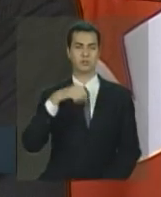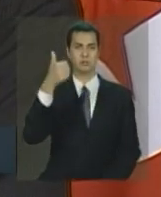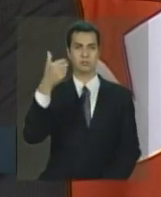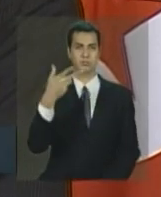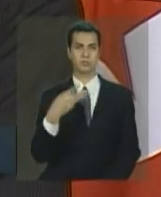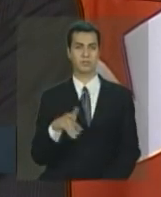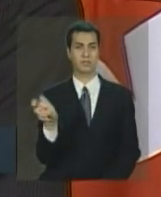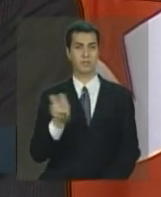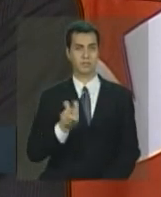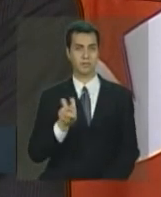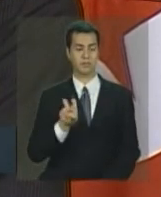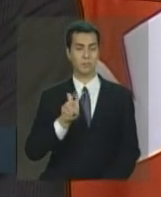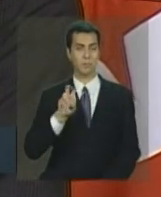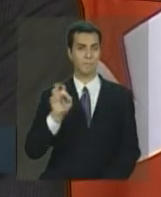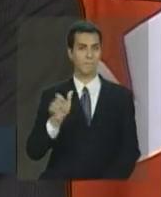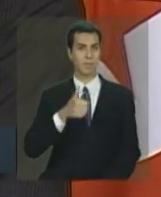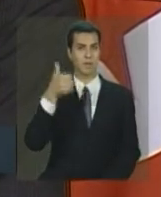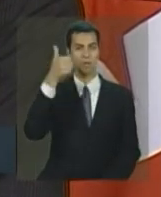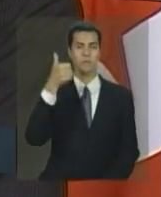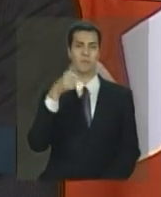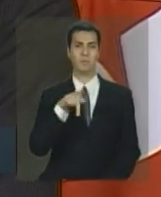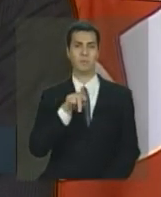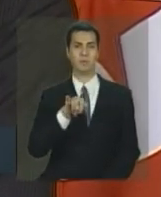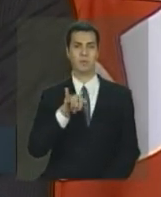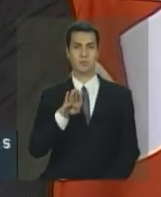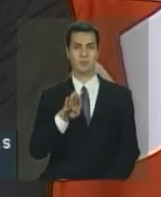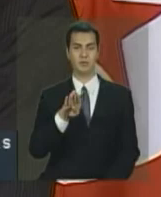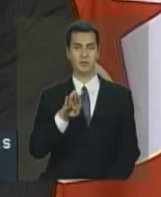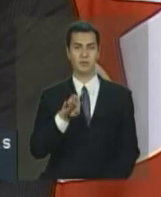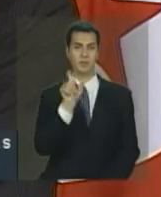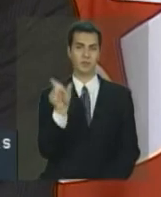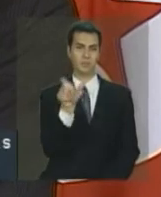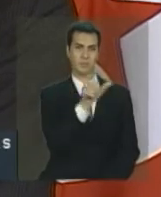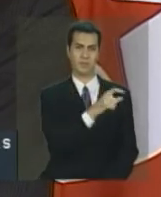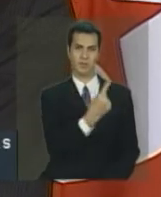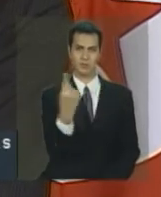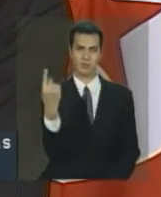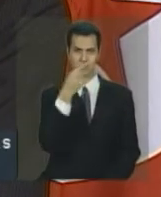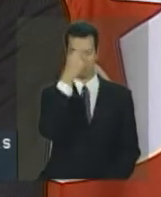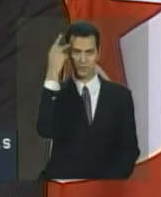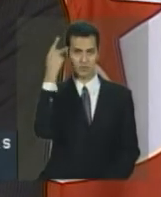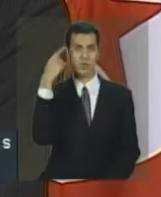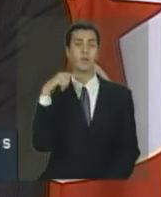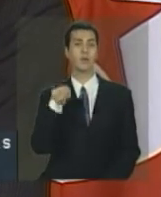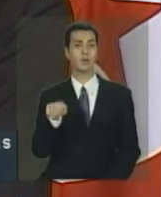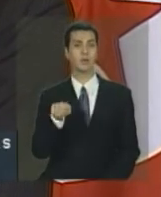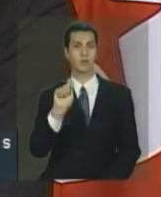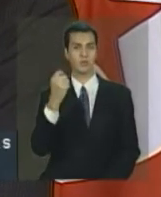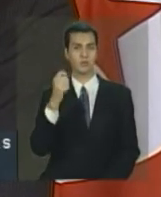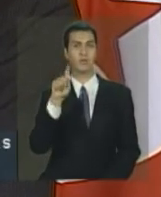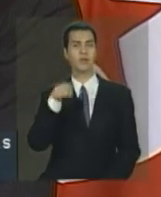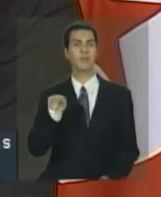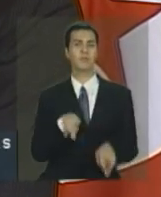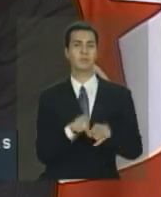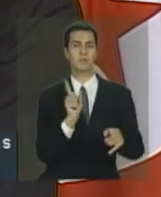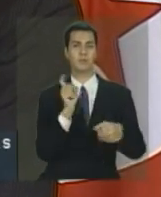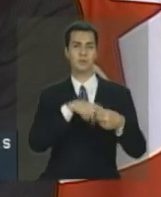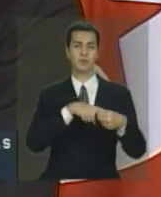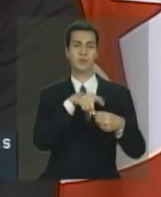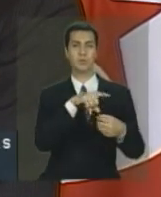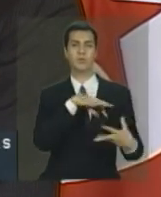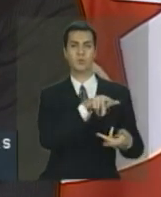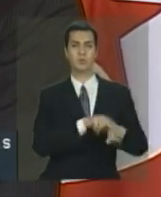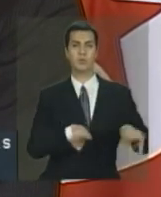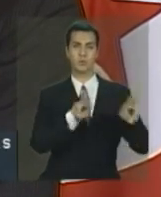PIB per capita. O país é membro fundador da Organização das Nações Unidas,